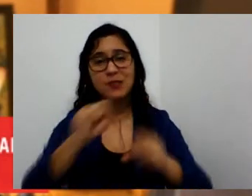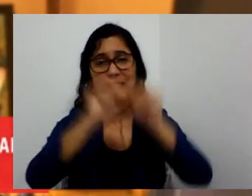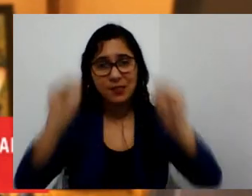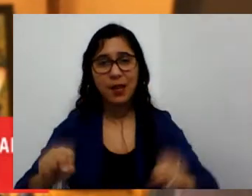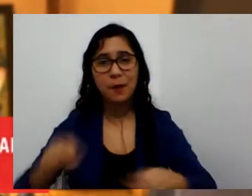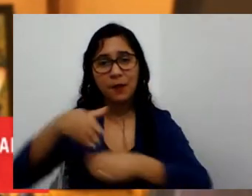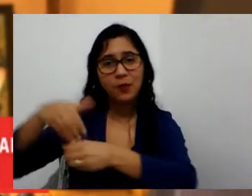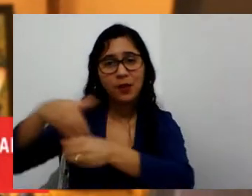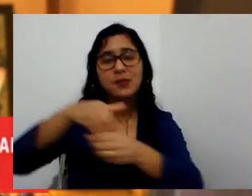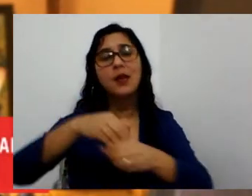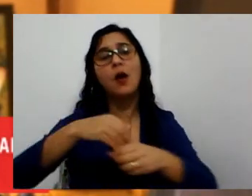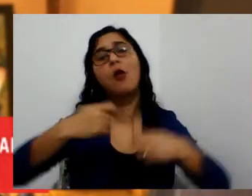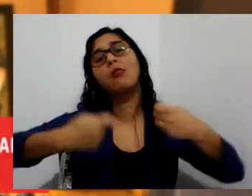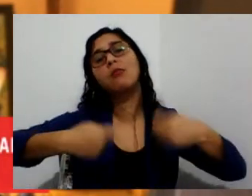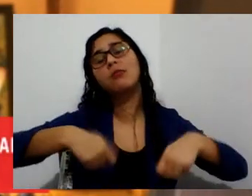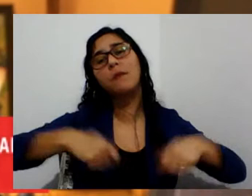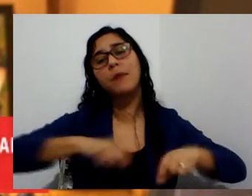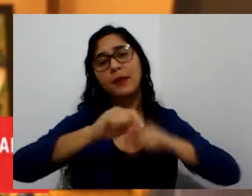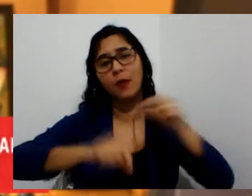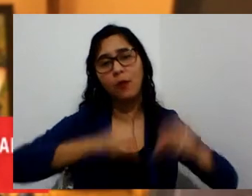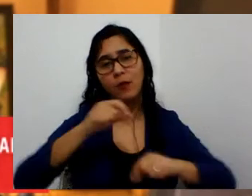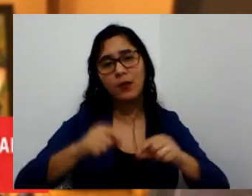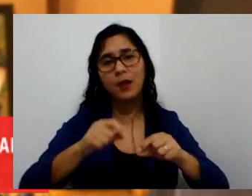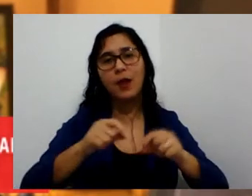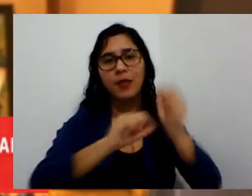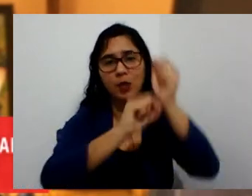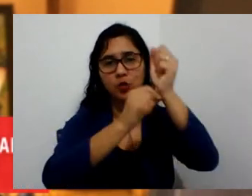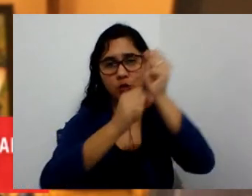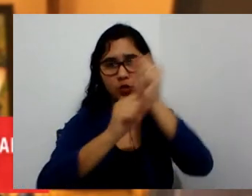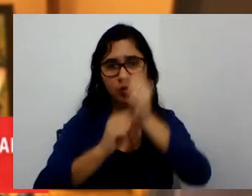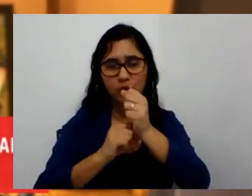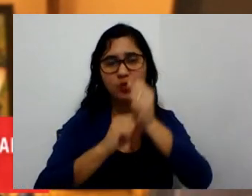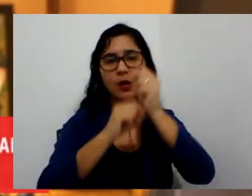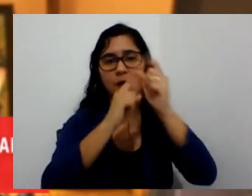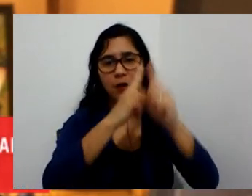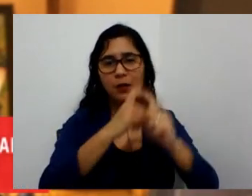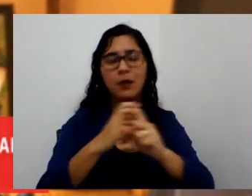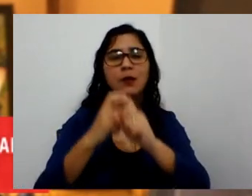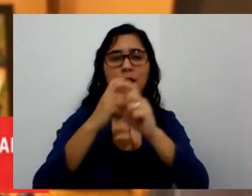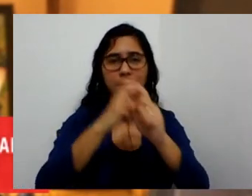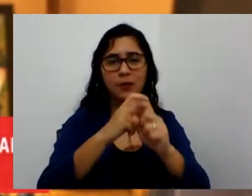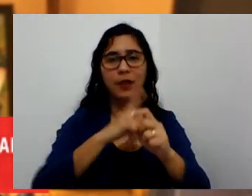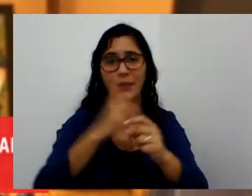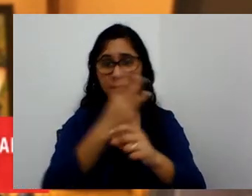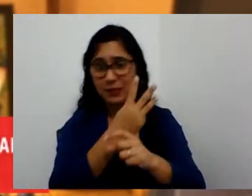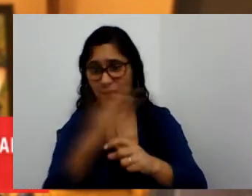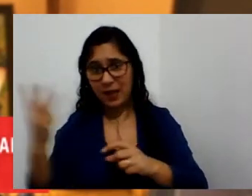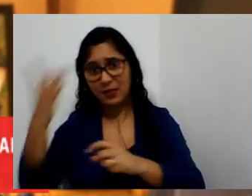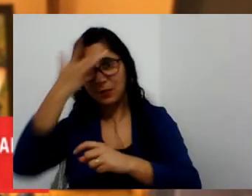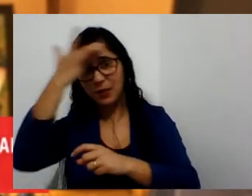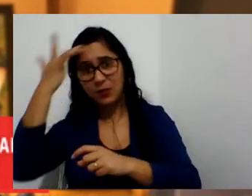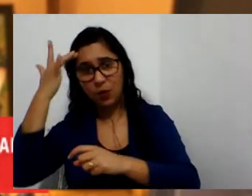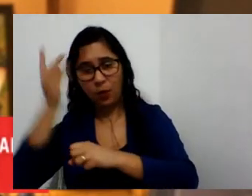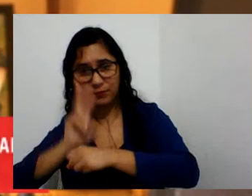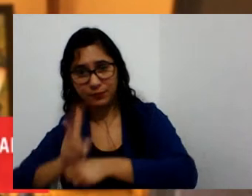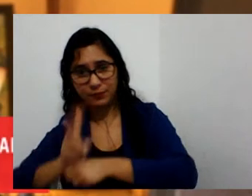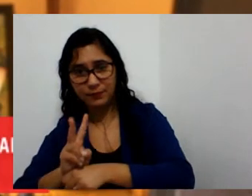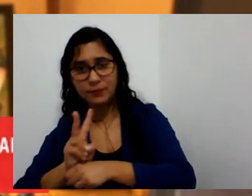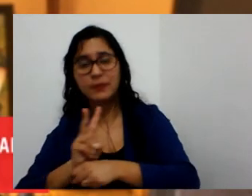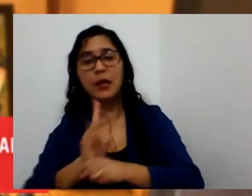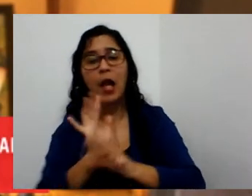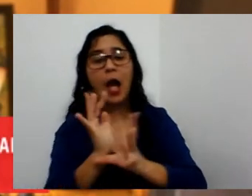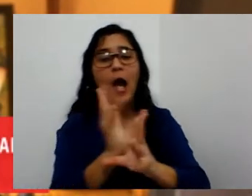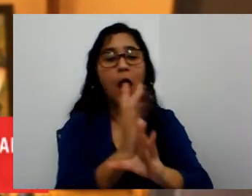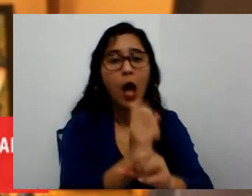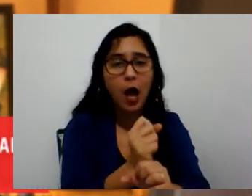da utilização de chaves criptográficas que estarão de posse de 3 curadores. A apuração não será